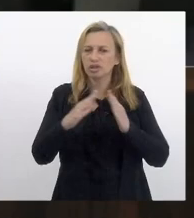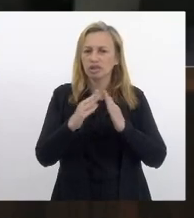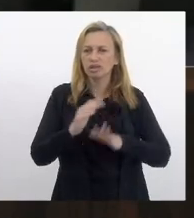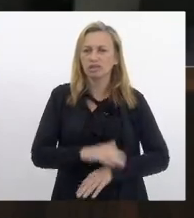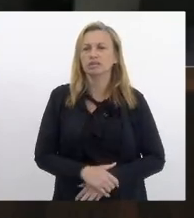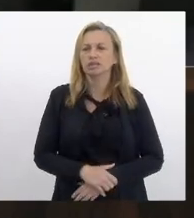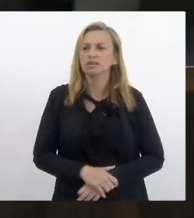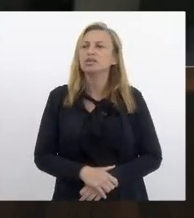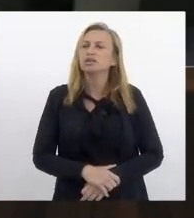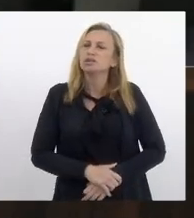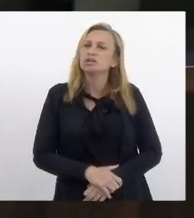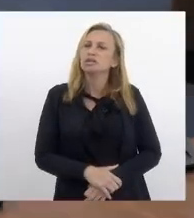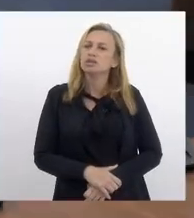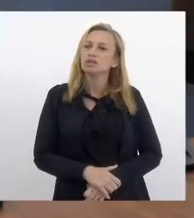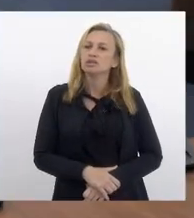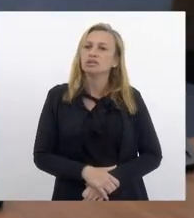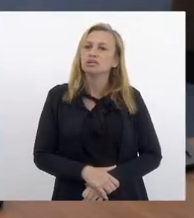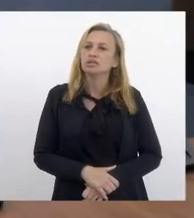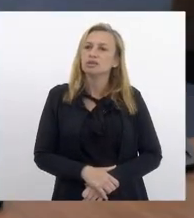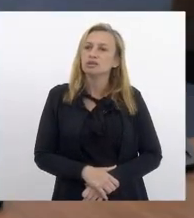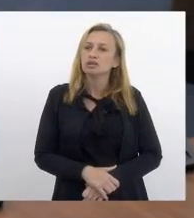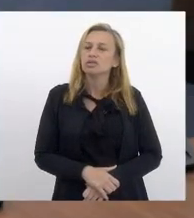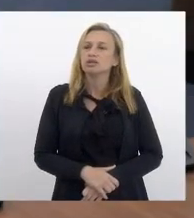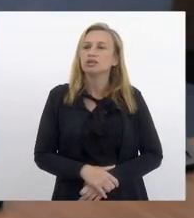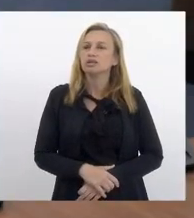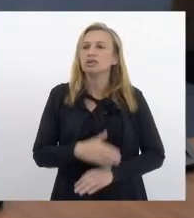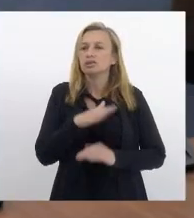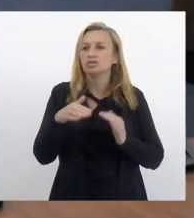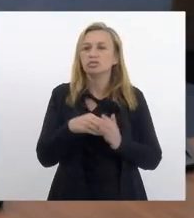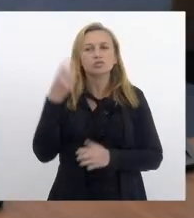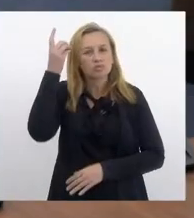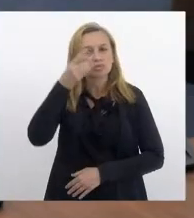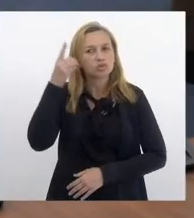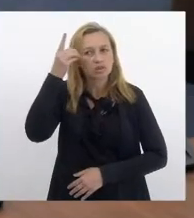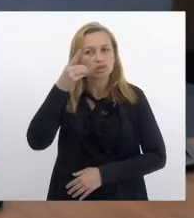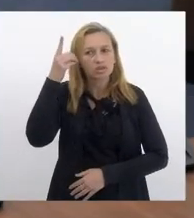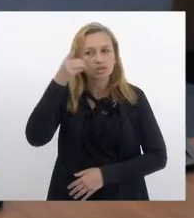tempo regimental. Senhor presidente, senhores deputados,